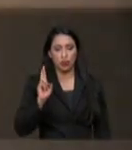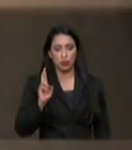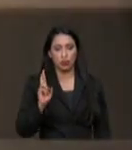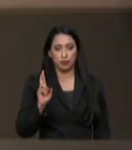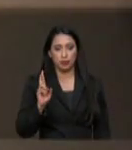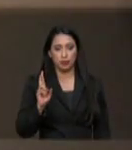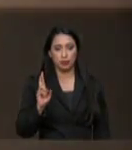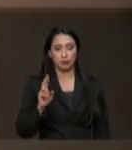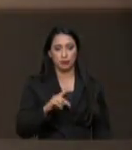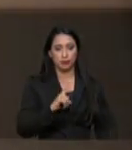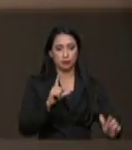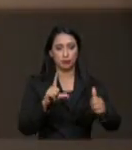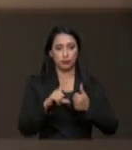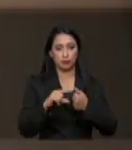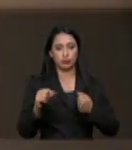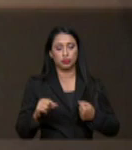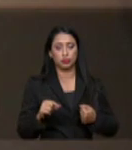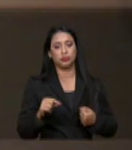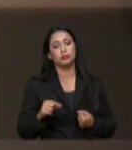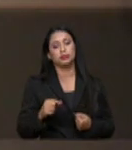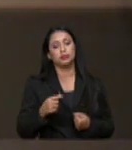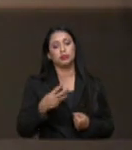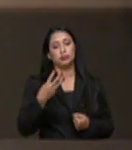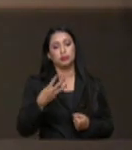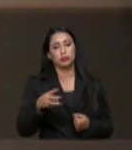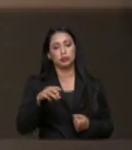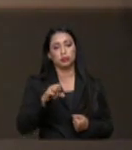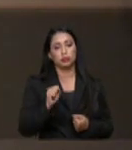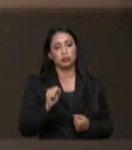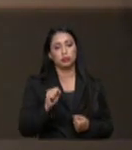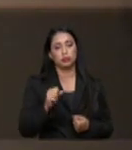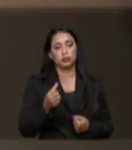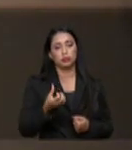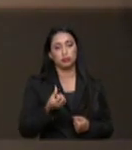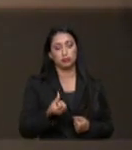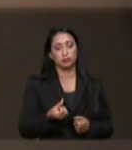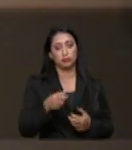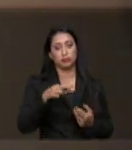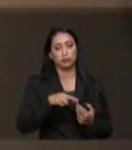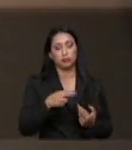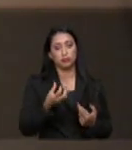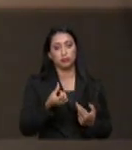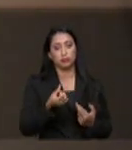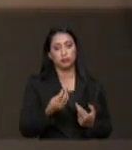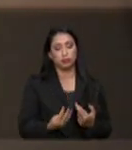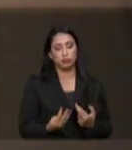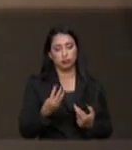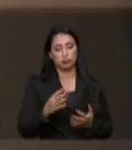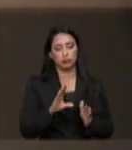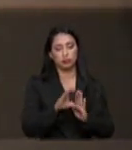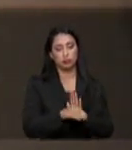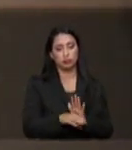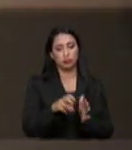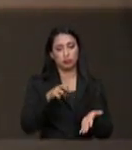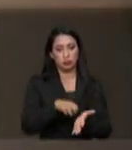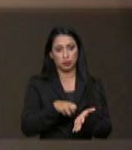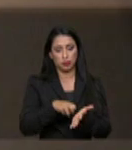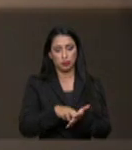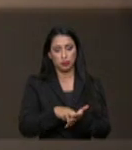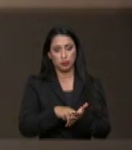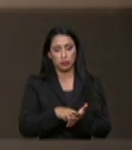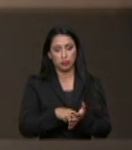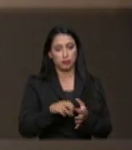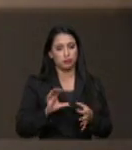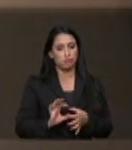O porém nos termos do artigo 386 inciso 6 e 3 do Código de Processo Penal O